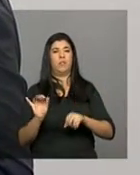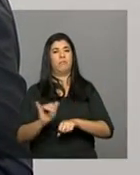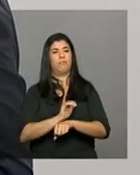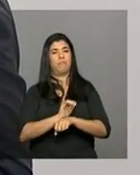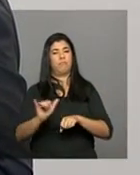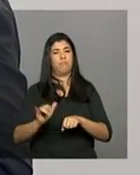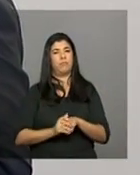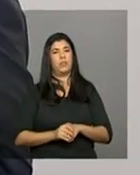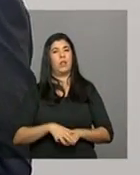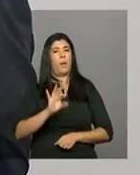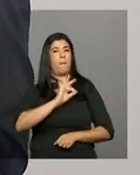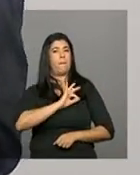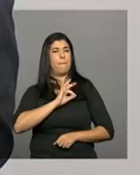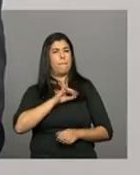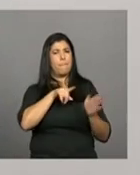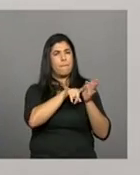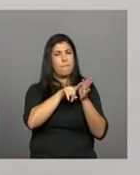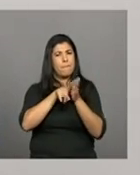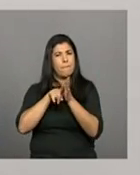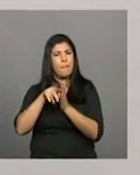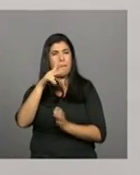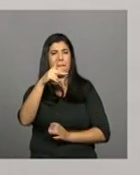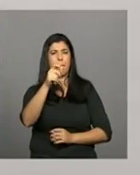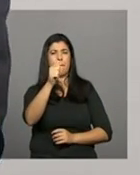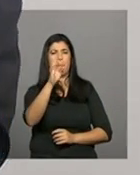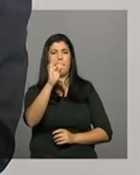Maria da Penha.